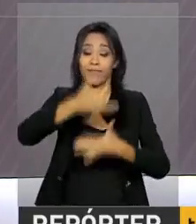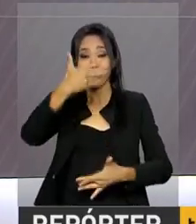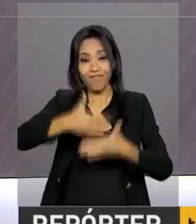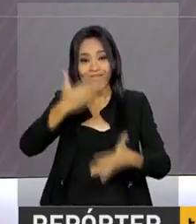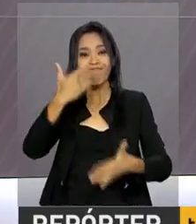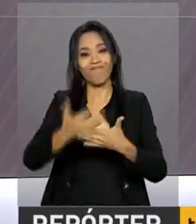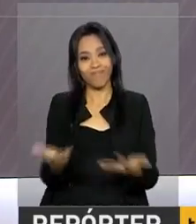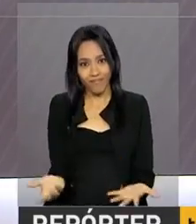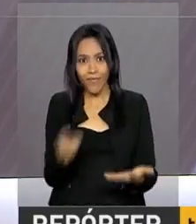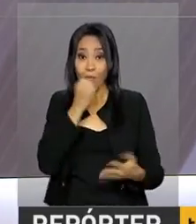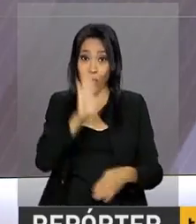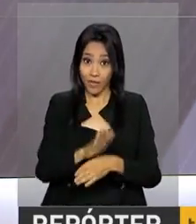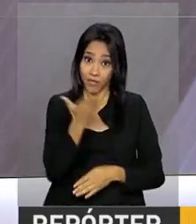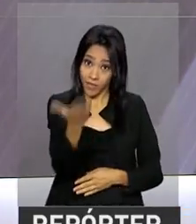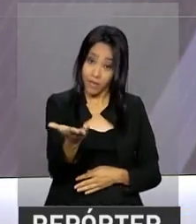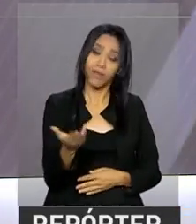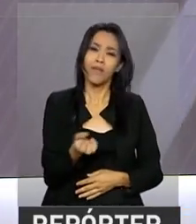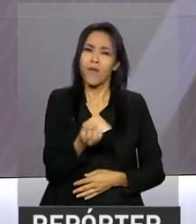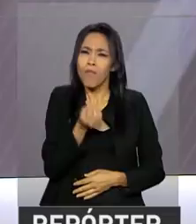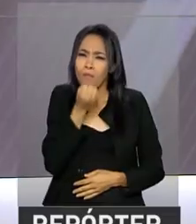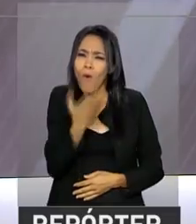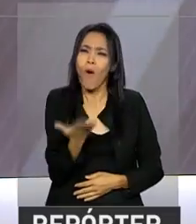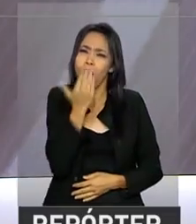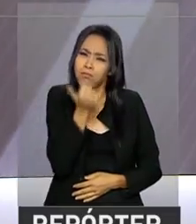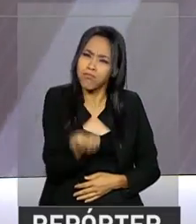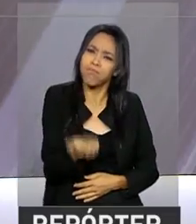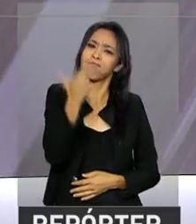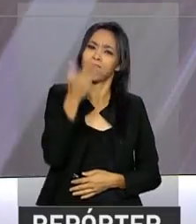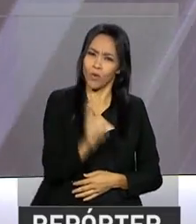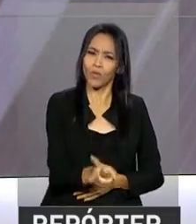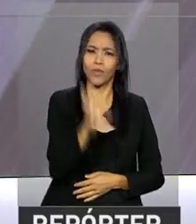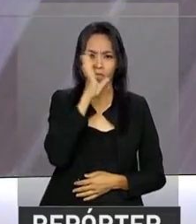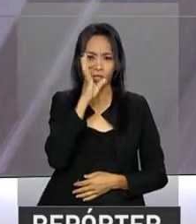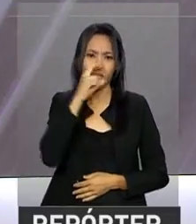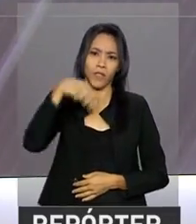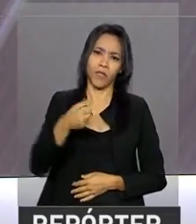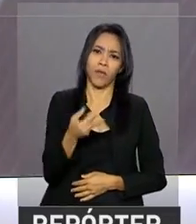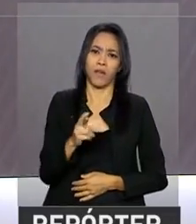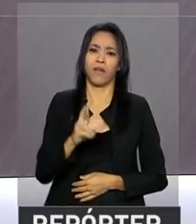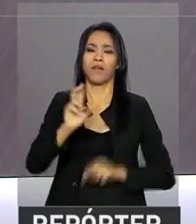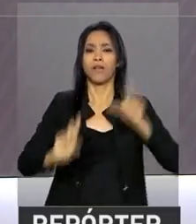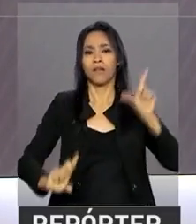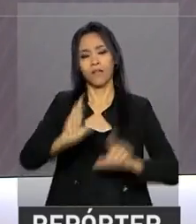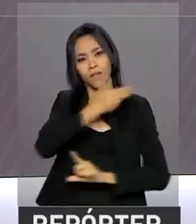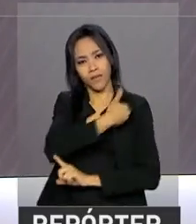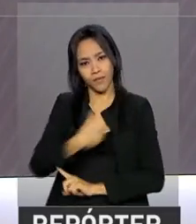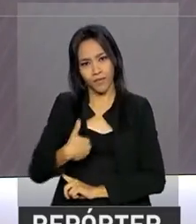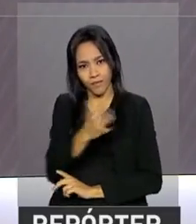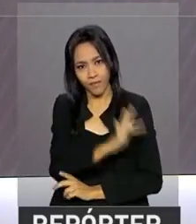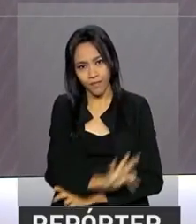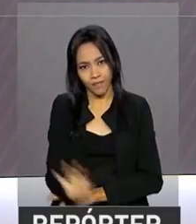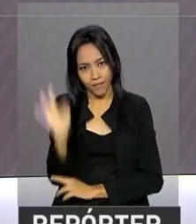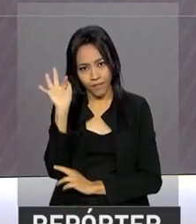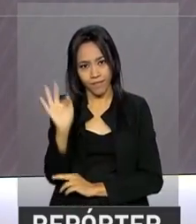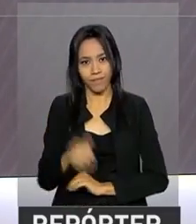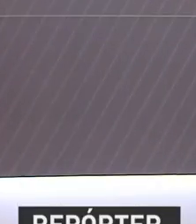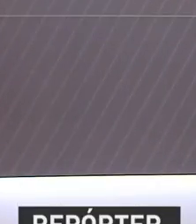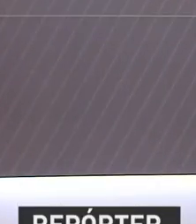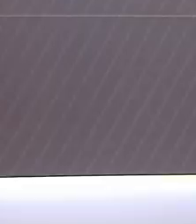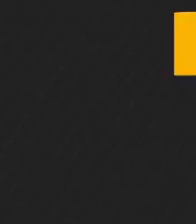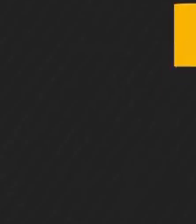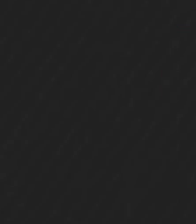redes sociais. Uma boa tarde para você, um bom almoço e continue com a gente aqui na NBR, a TV do Governo Federal.